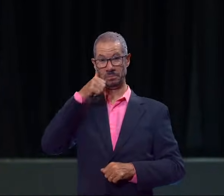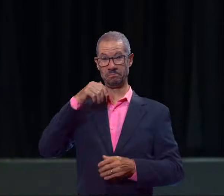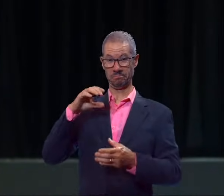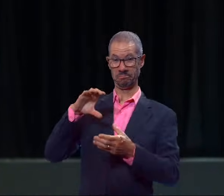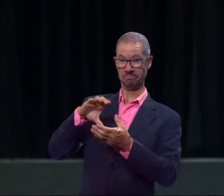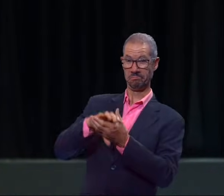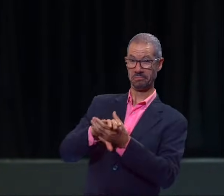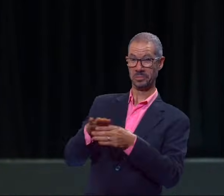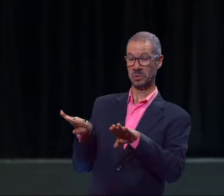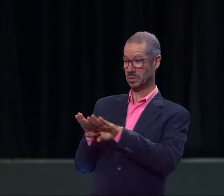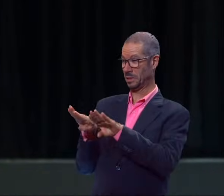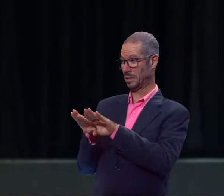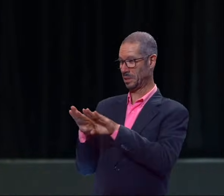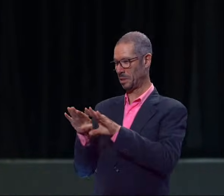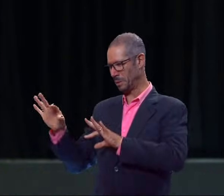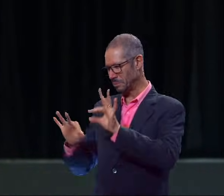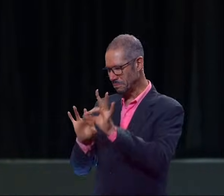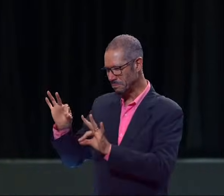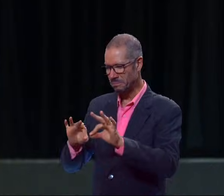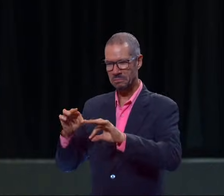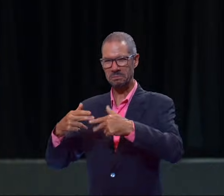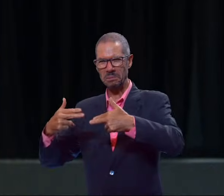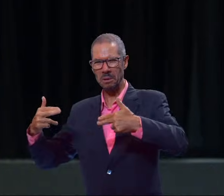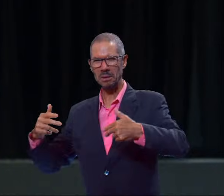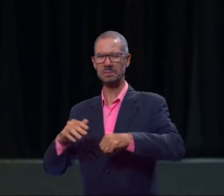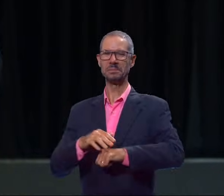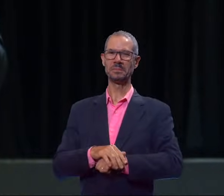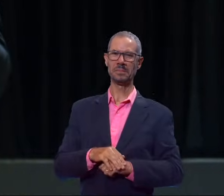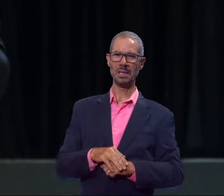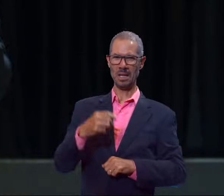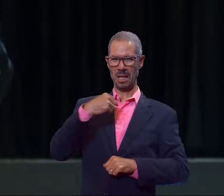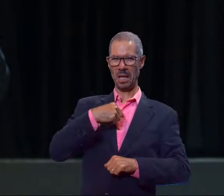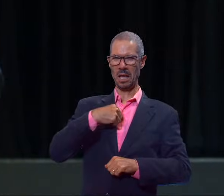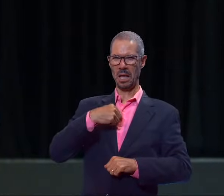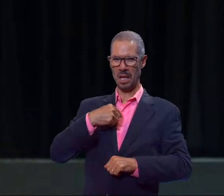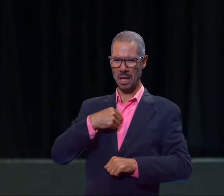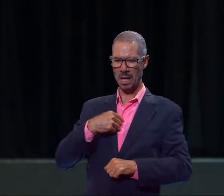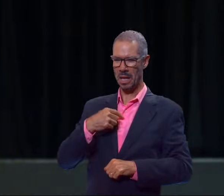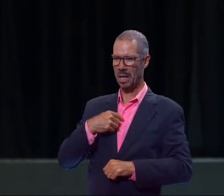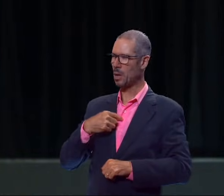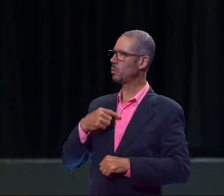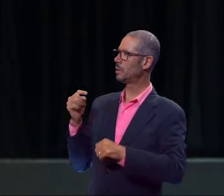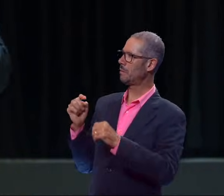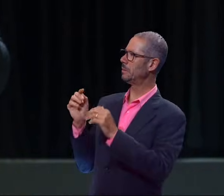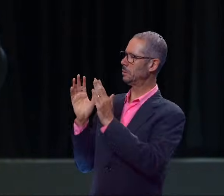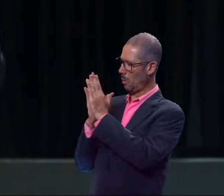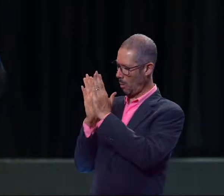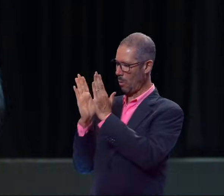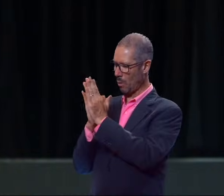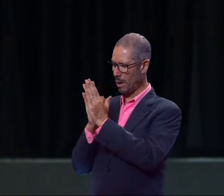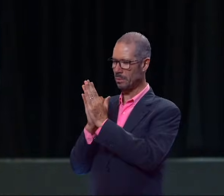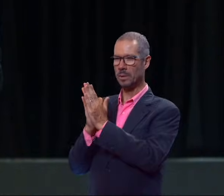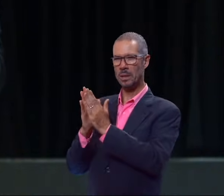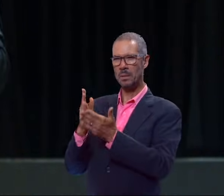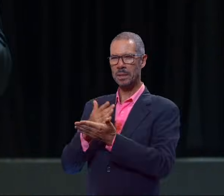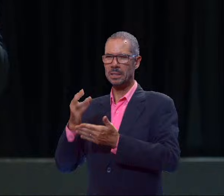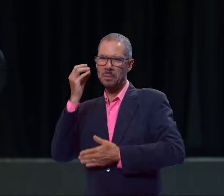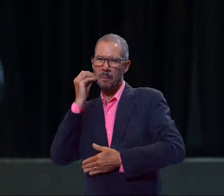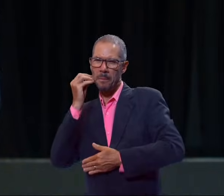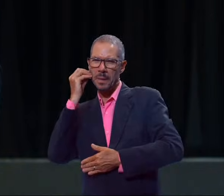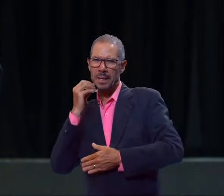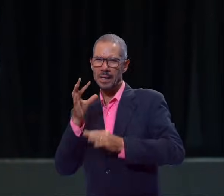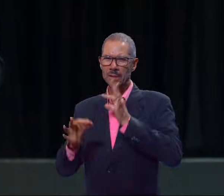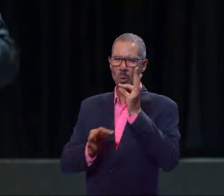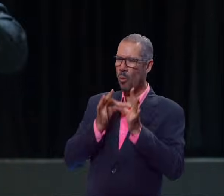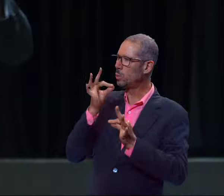terminando de arrumar algumas coisas e ouvindo. E eu estava falando do temor do Senhor. Eu comecei a contar várias experiências minhas